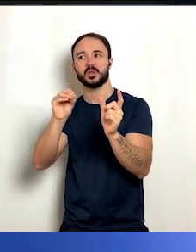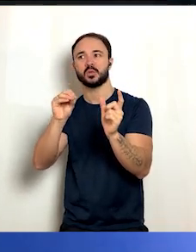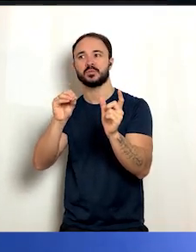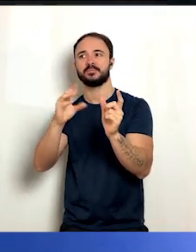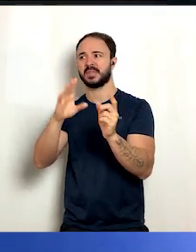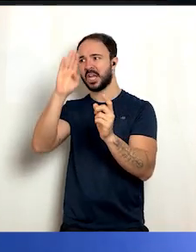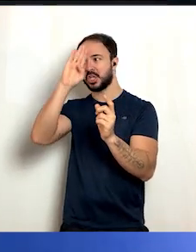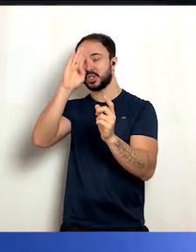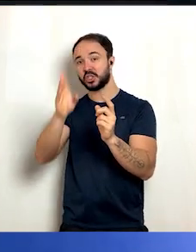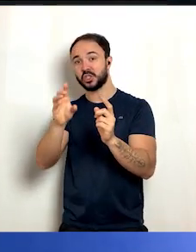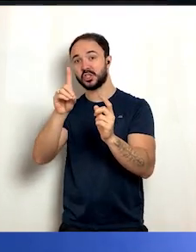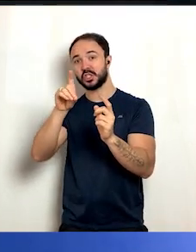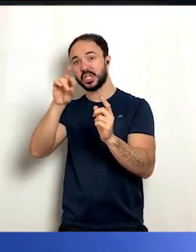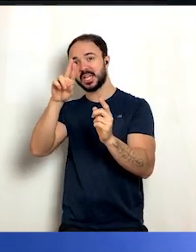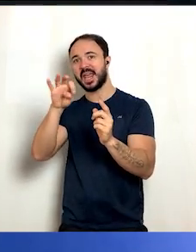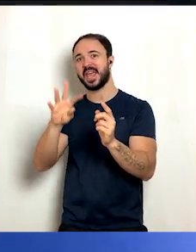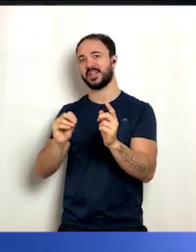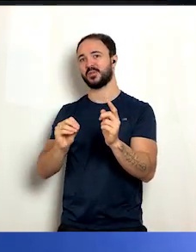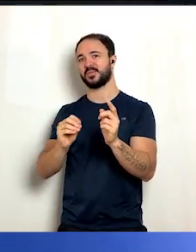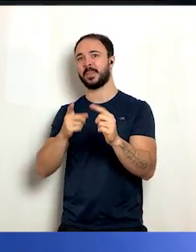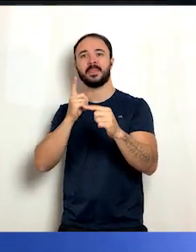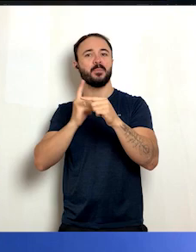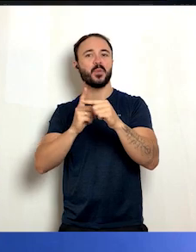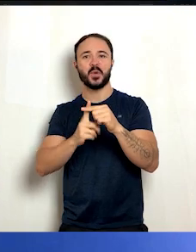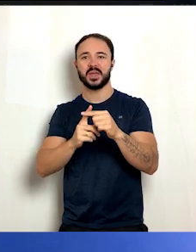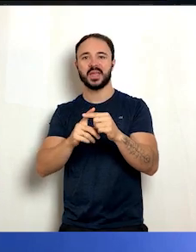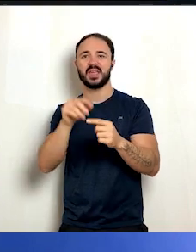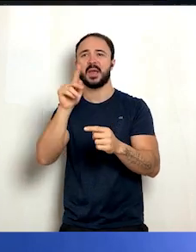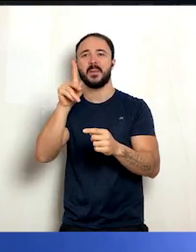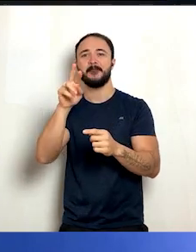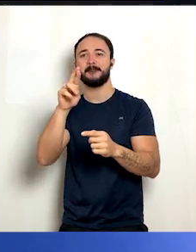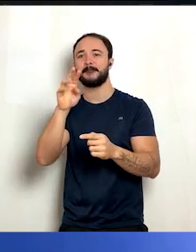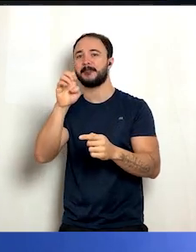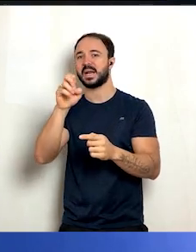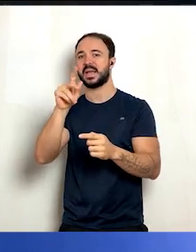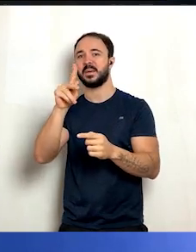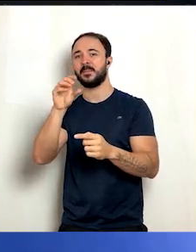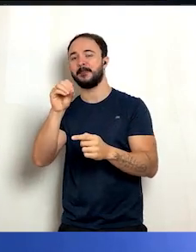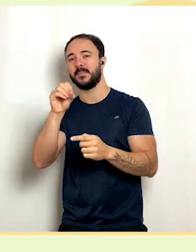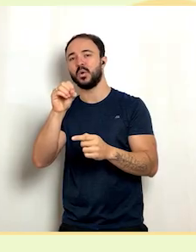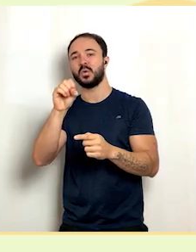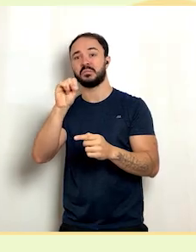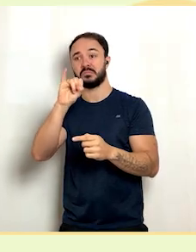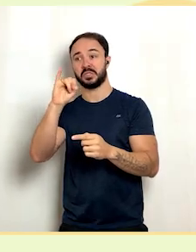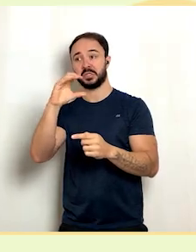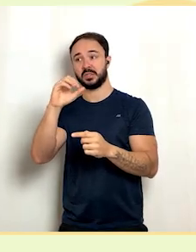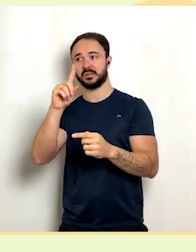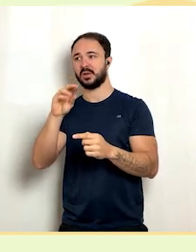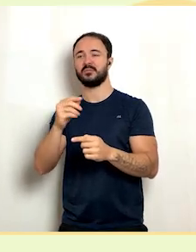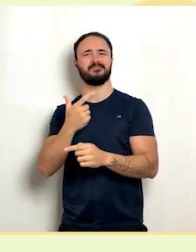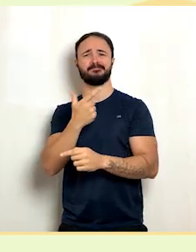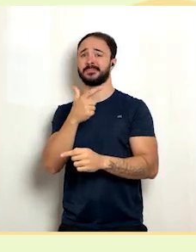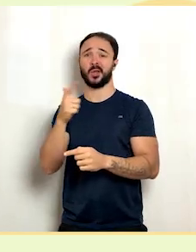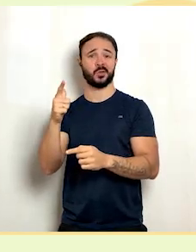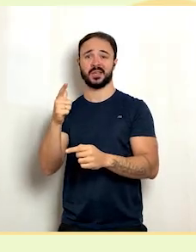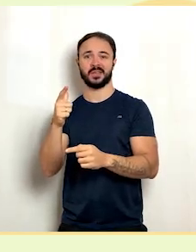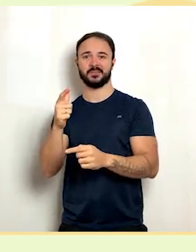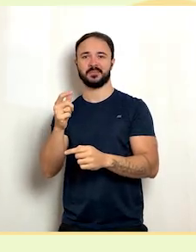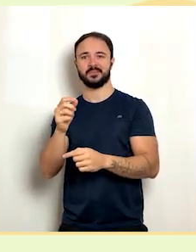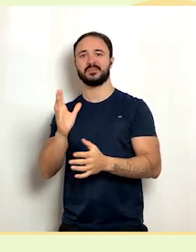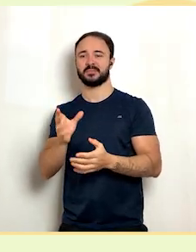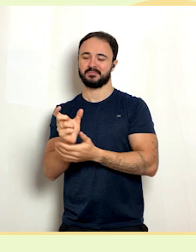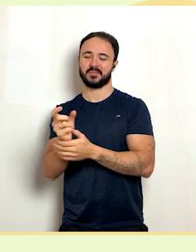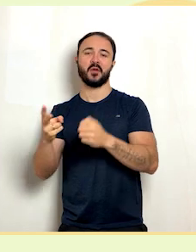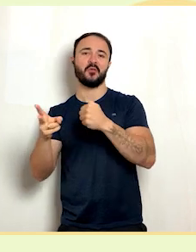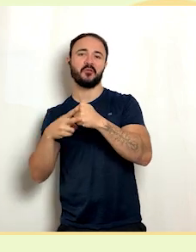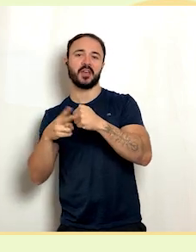não vem acompanhado de preposição. Portanto, o verbo comprar é um verbo transitivo direto.